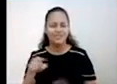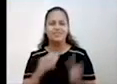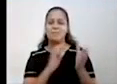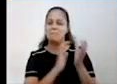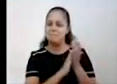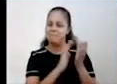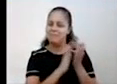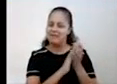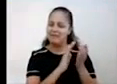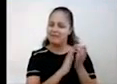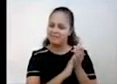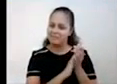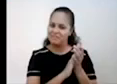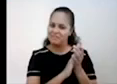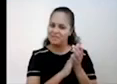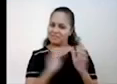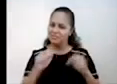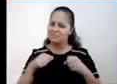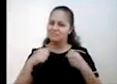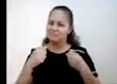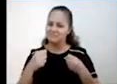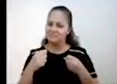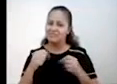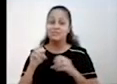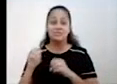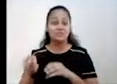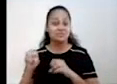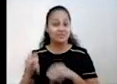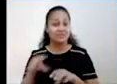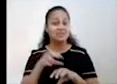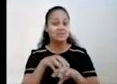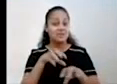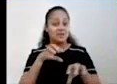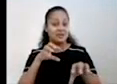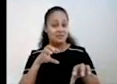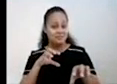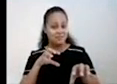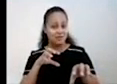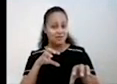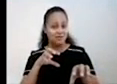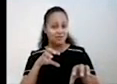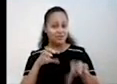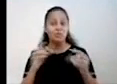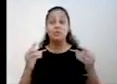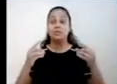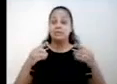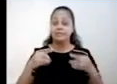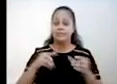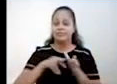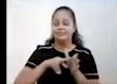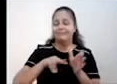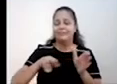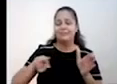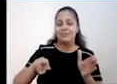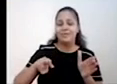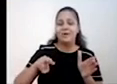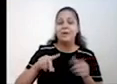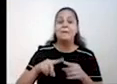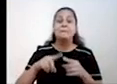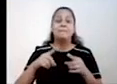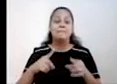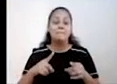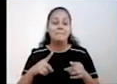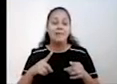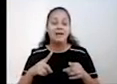parabéns por se esforçarem dentro dessa forma remota de ensino. Os desafios são muitos, mas se olharmos para